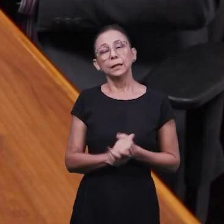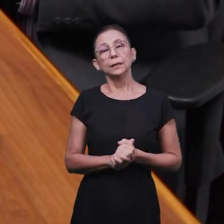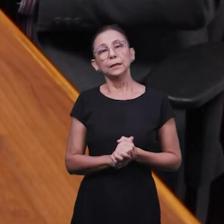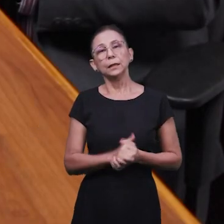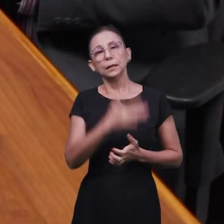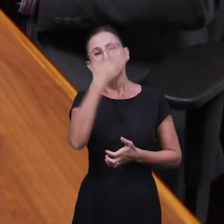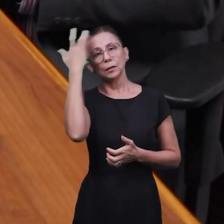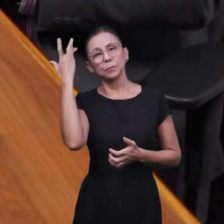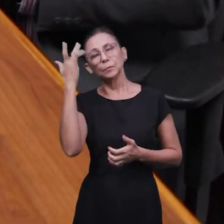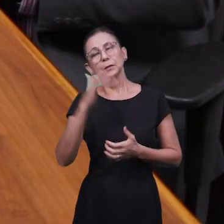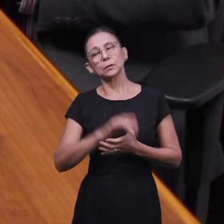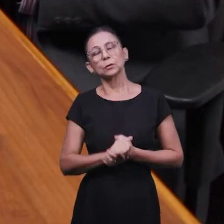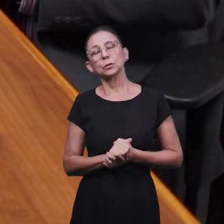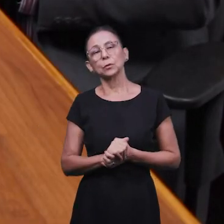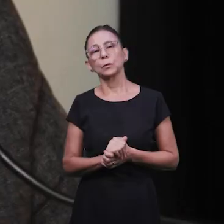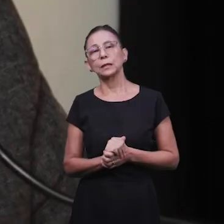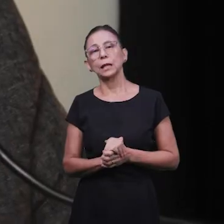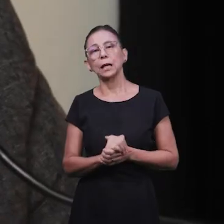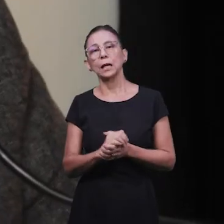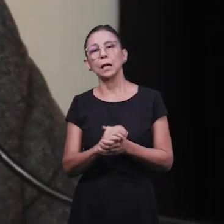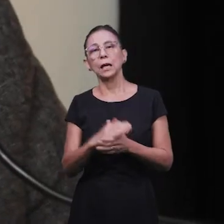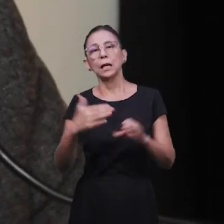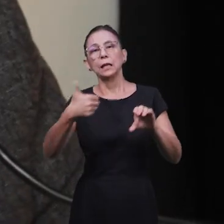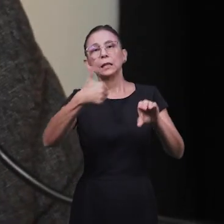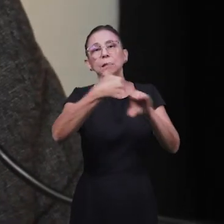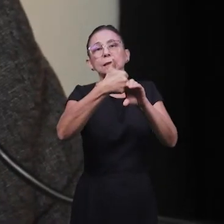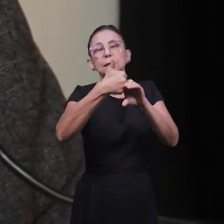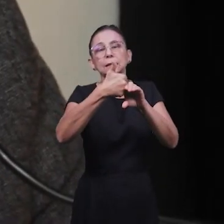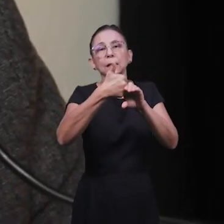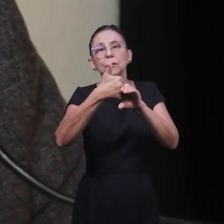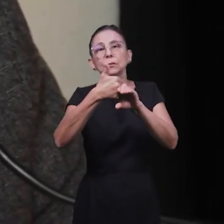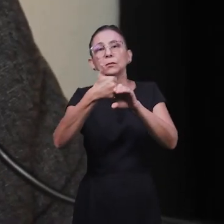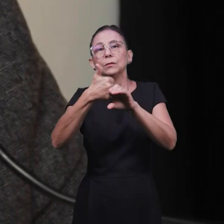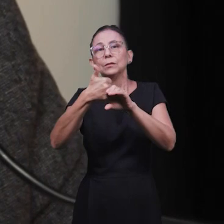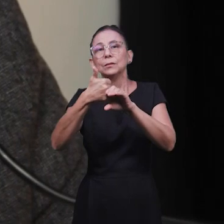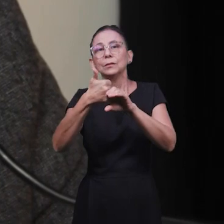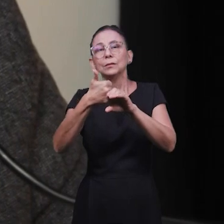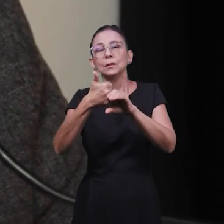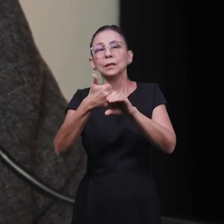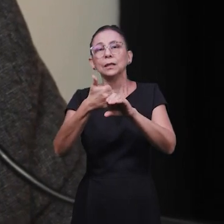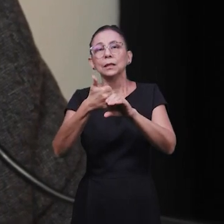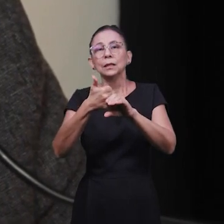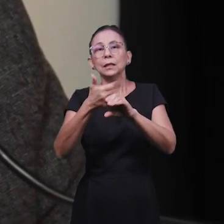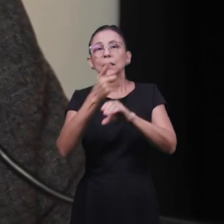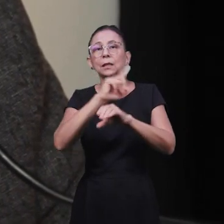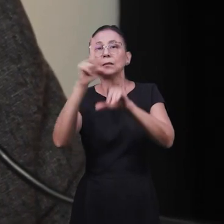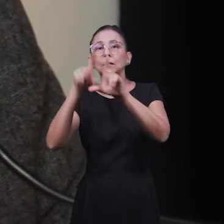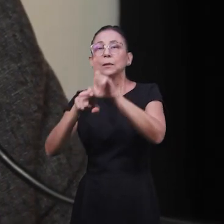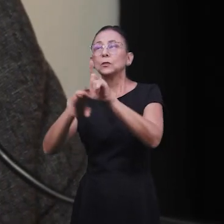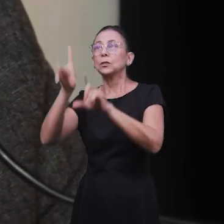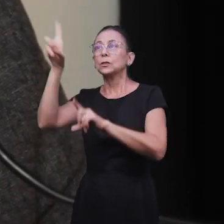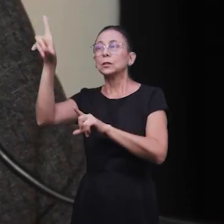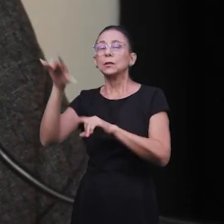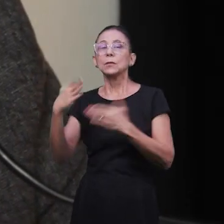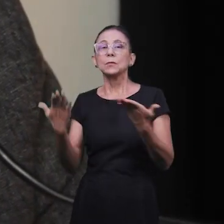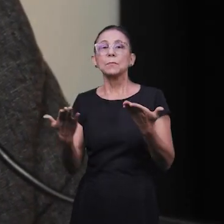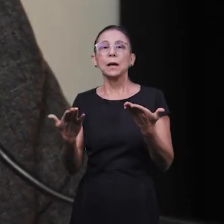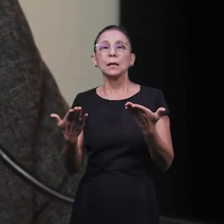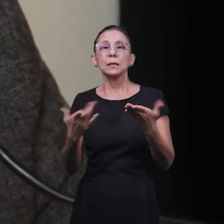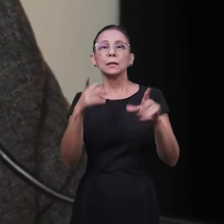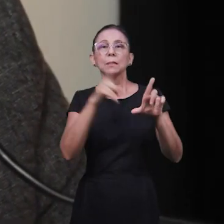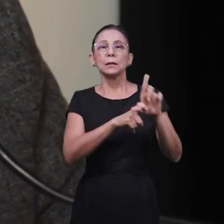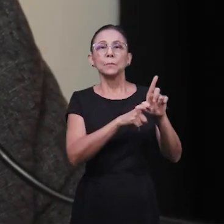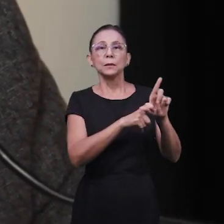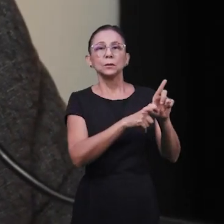cristão, ele já não dependia mais de Deus, mas dependia do religioso, do líder, do intermediário.